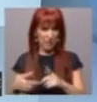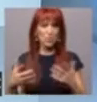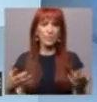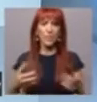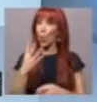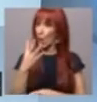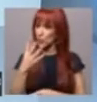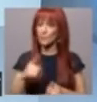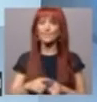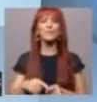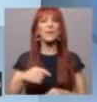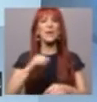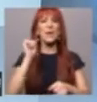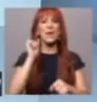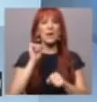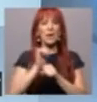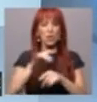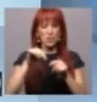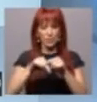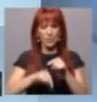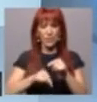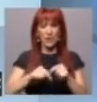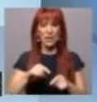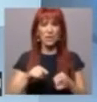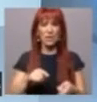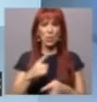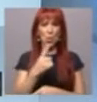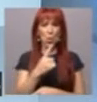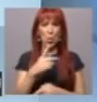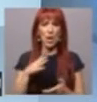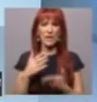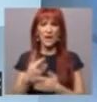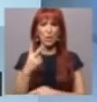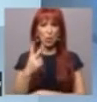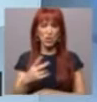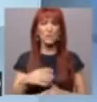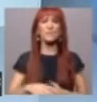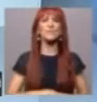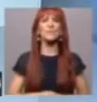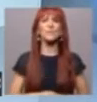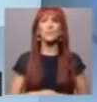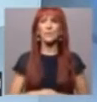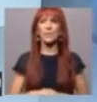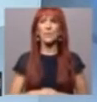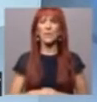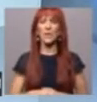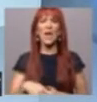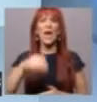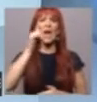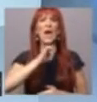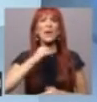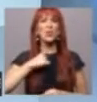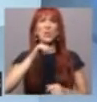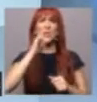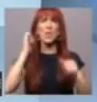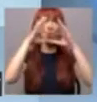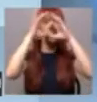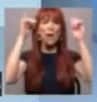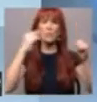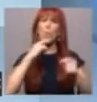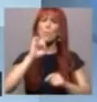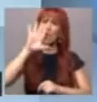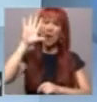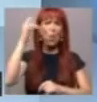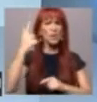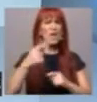3,5 metros a 4 metros, e na costa sul as ondas serão de sudoeste, com 1 a 2 metros. Nos Açores, períodos de céu muito nublado, a possibilidade